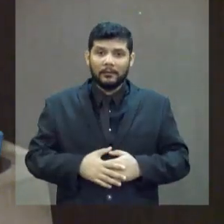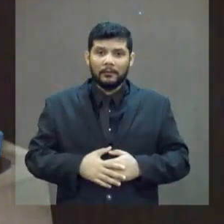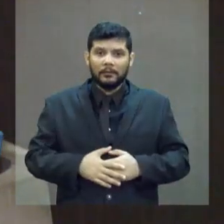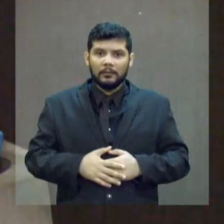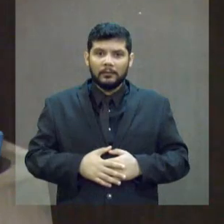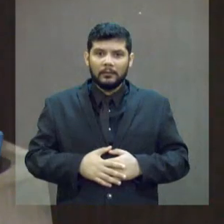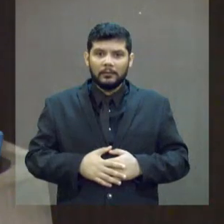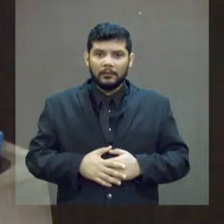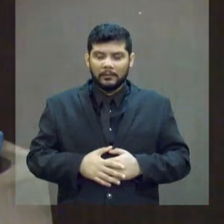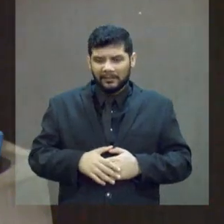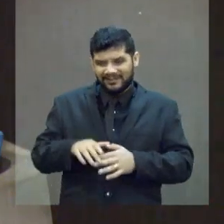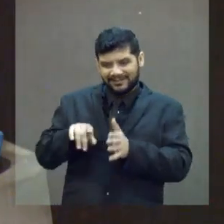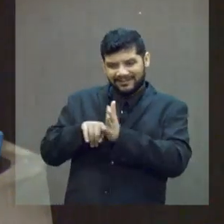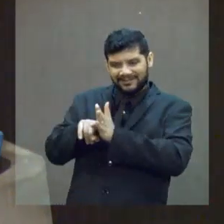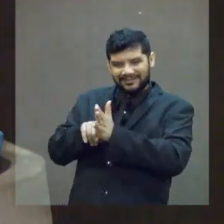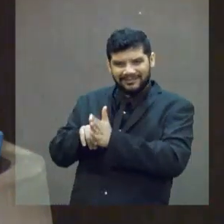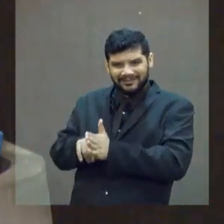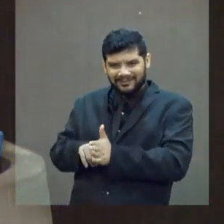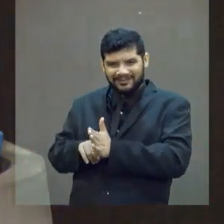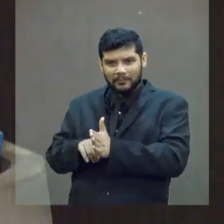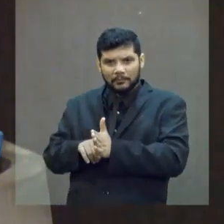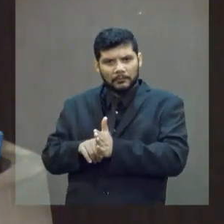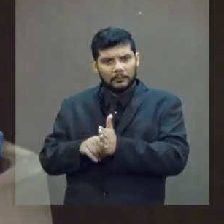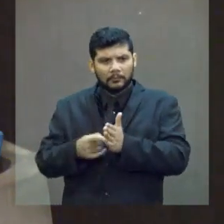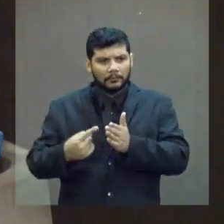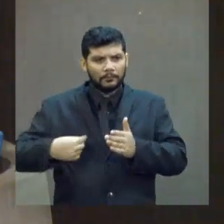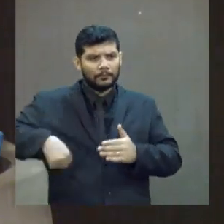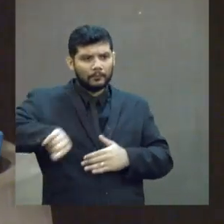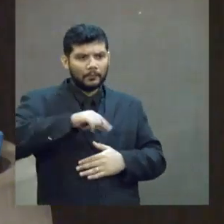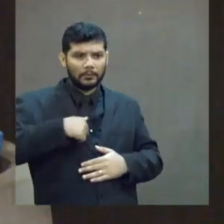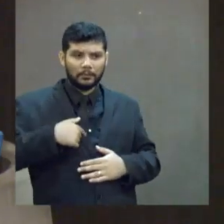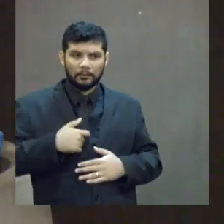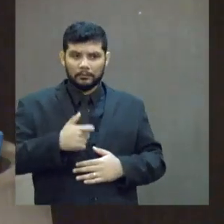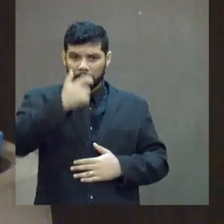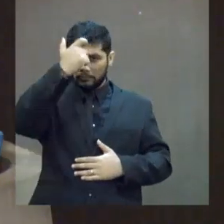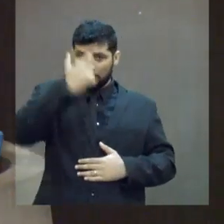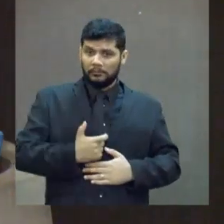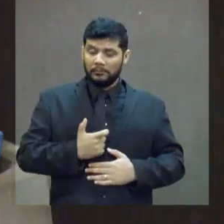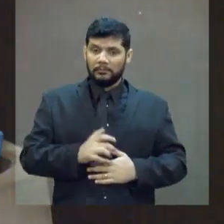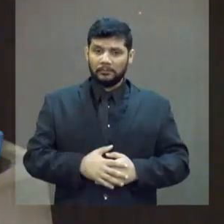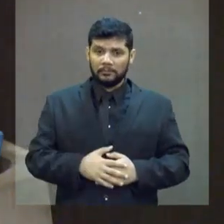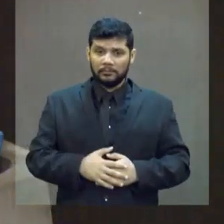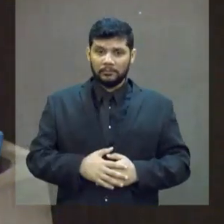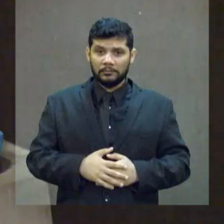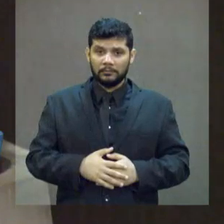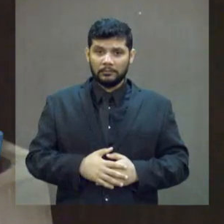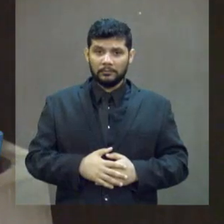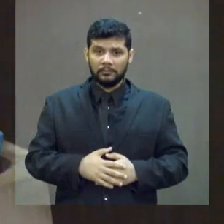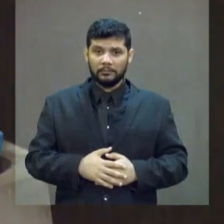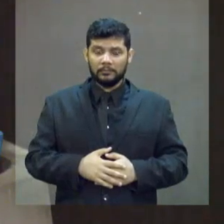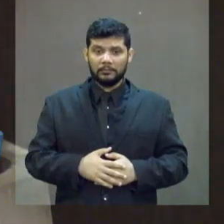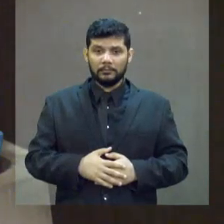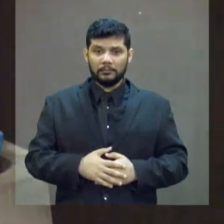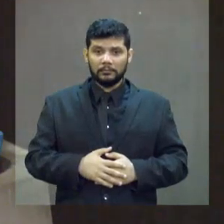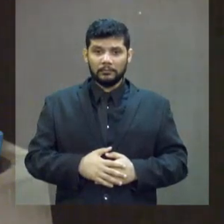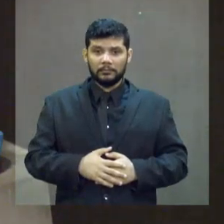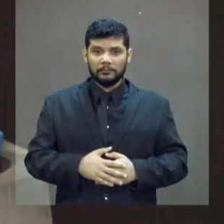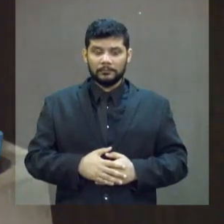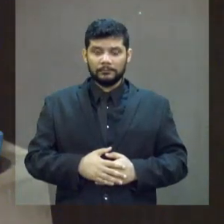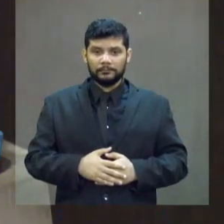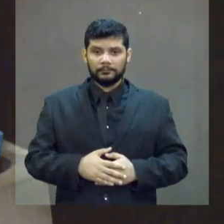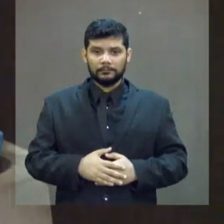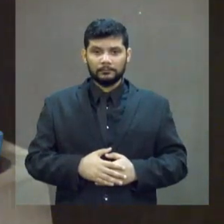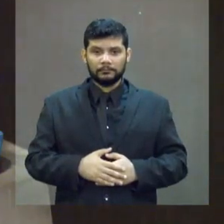deficiência ela não é objeto, ela é sujeito da sua própria história. Ela é sujeito da sua dignidade, sujeito da sua vida. Portanto, contra